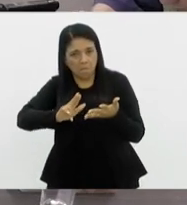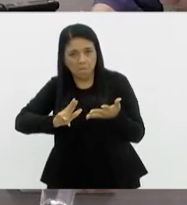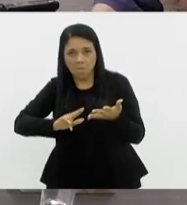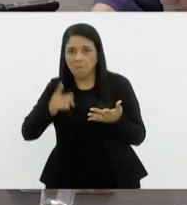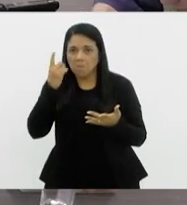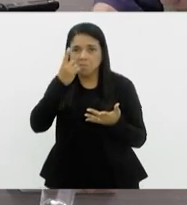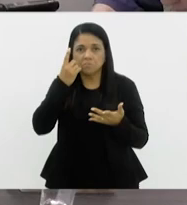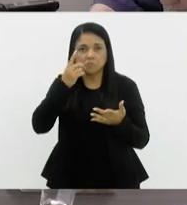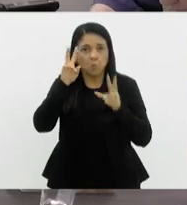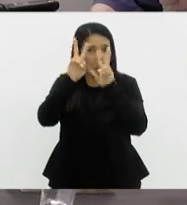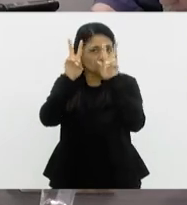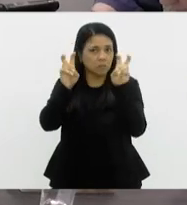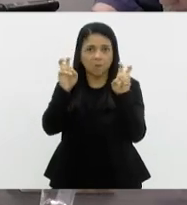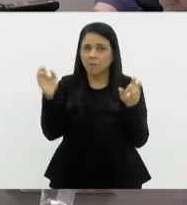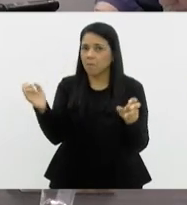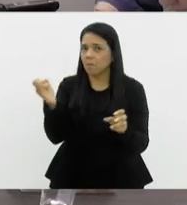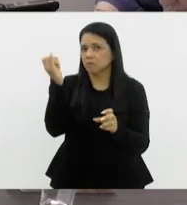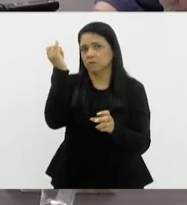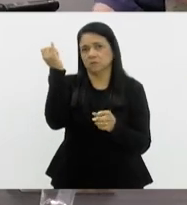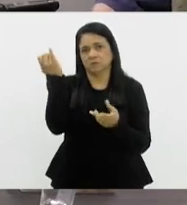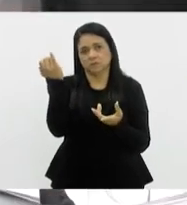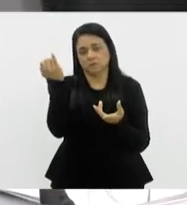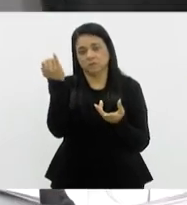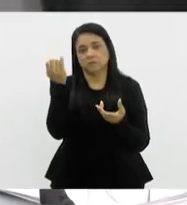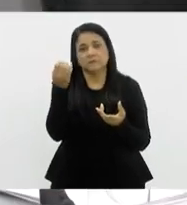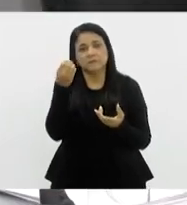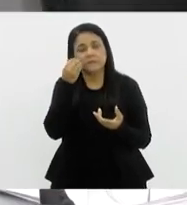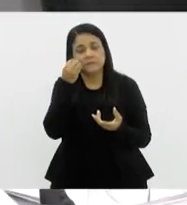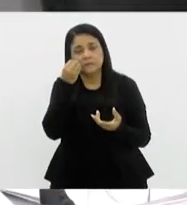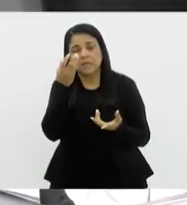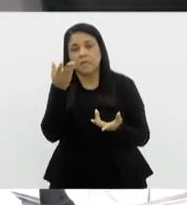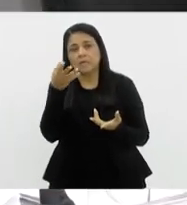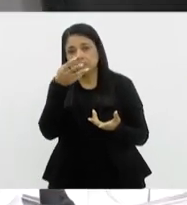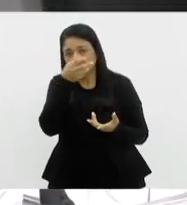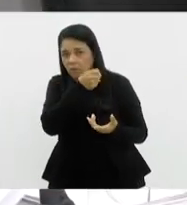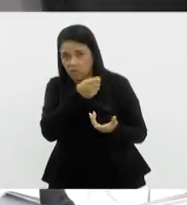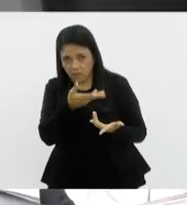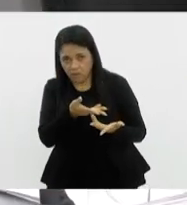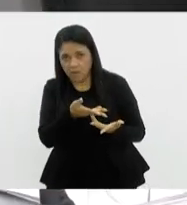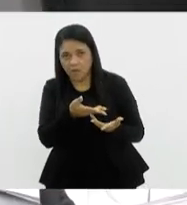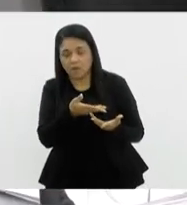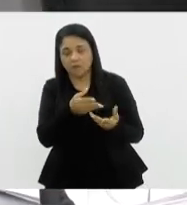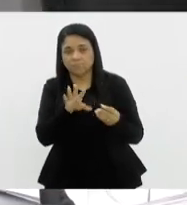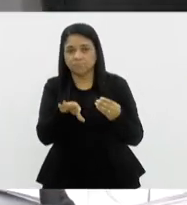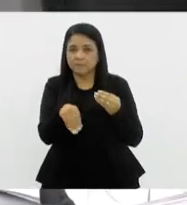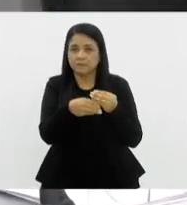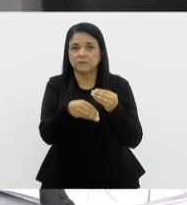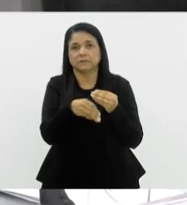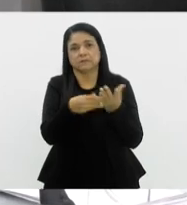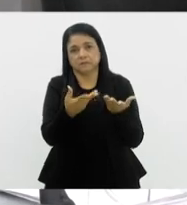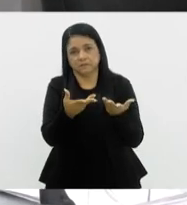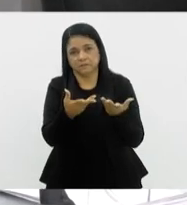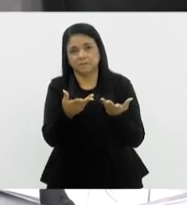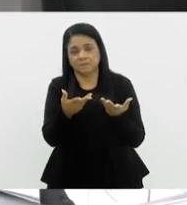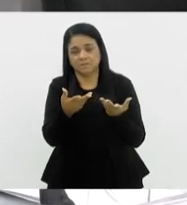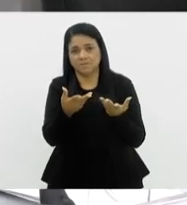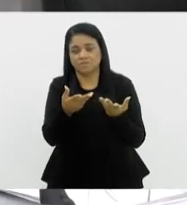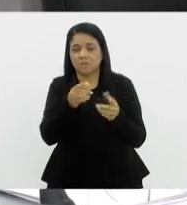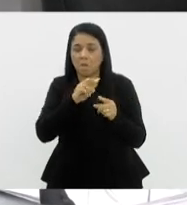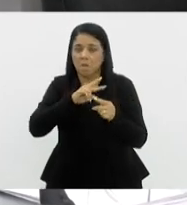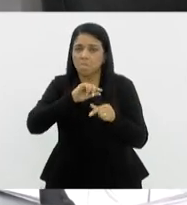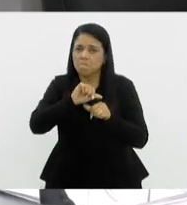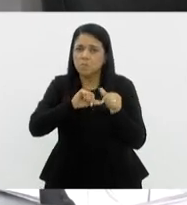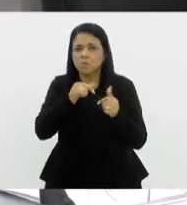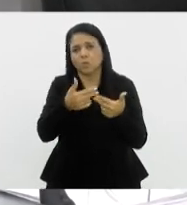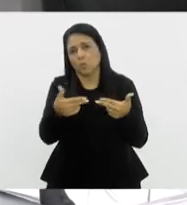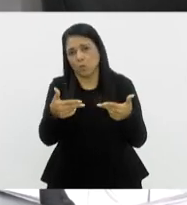falar de um tema importante... E aí a gente pode tentar driblar aí essa eventual anexação, fazendo alguma alteração. Olha, se